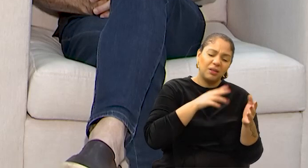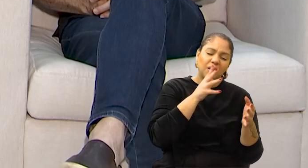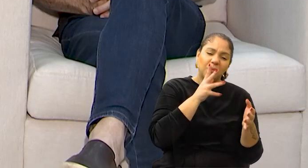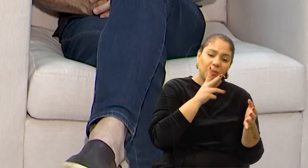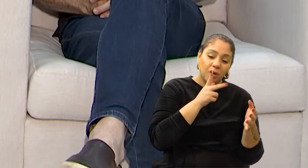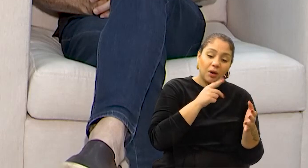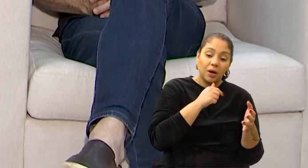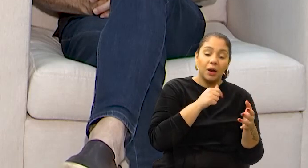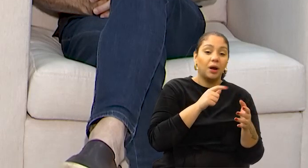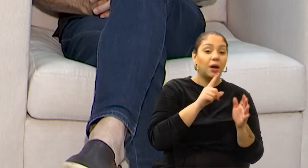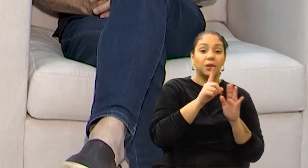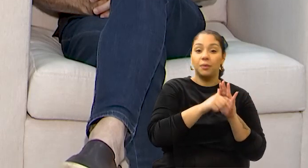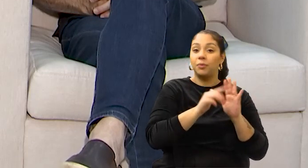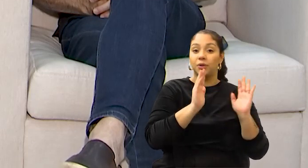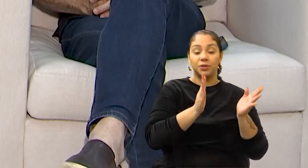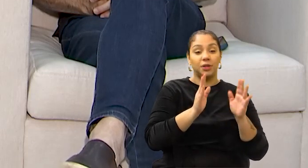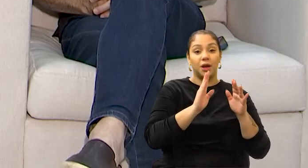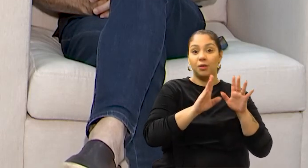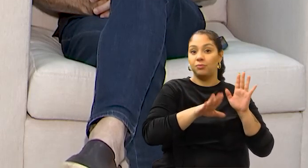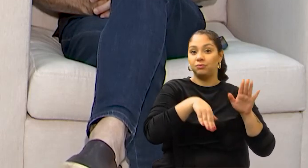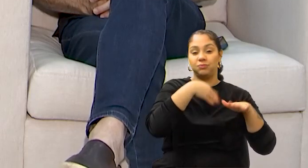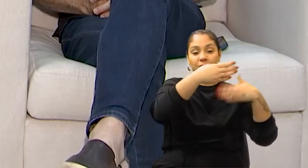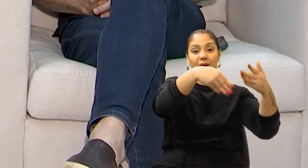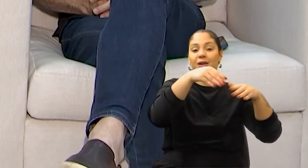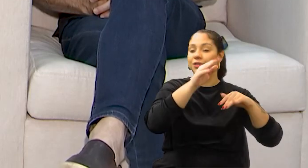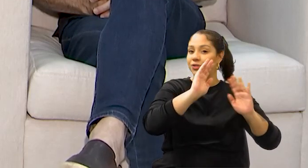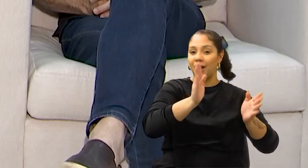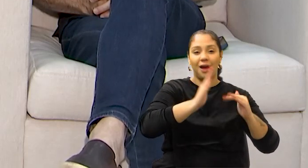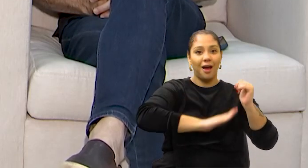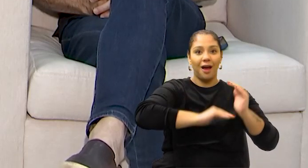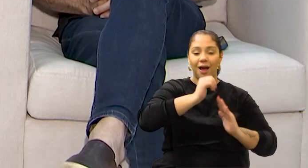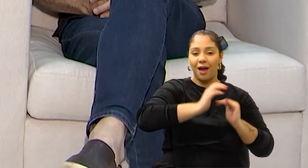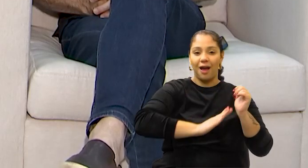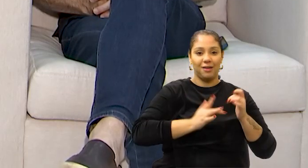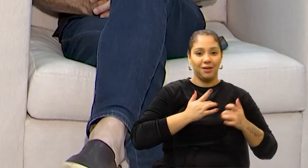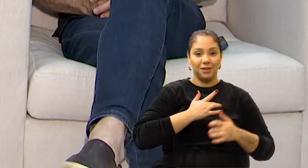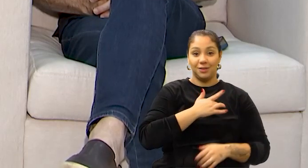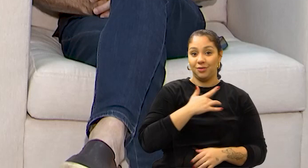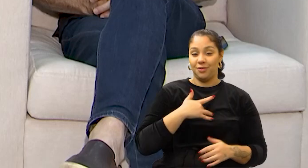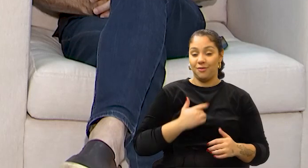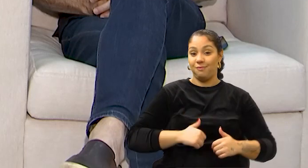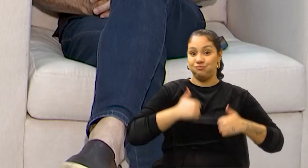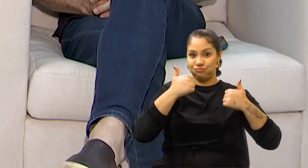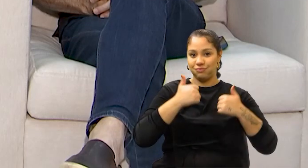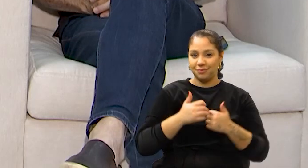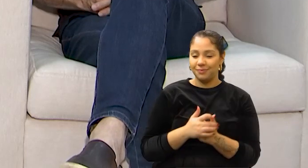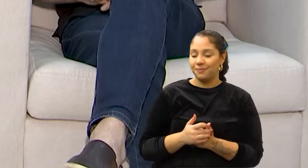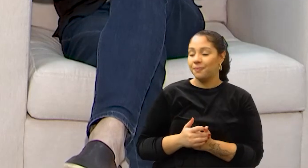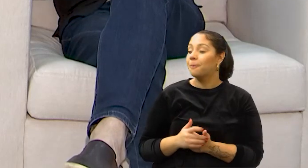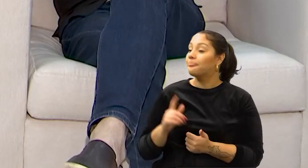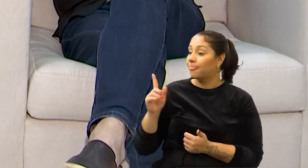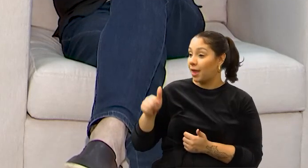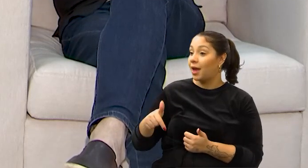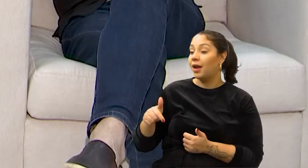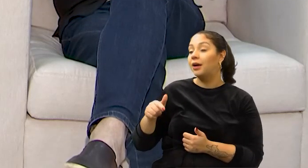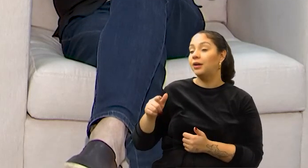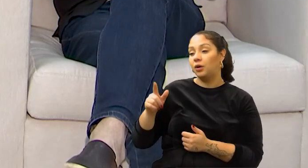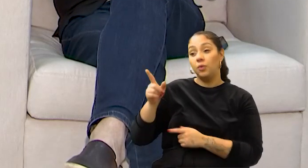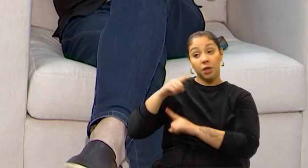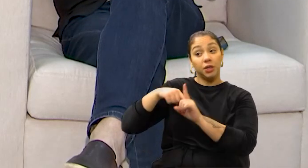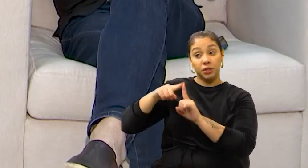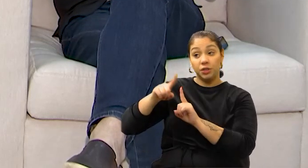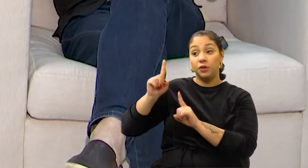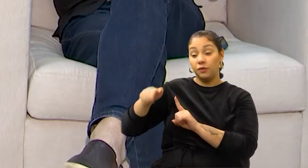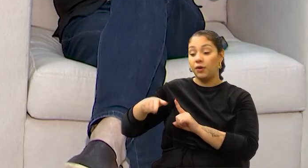vai e tal de repente vira uma uma prática muito saudável né aí por isso a nossa